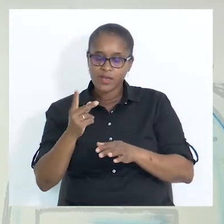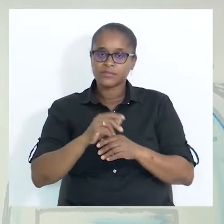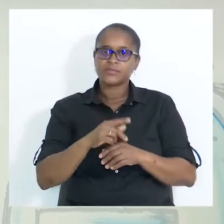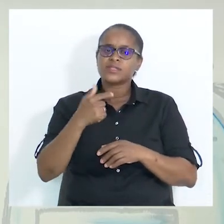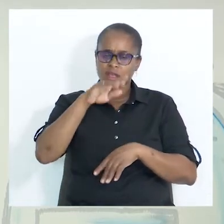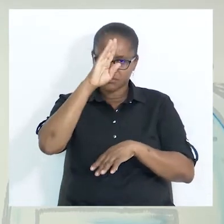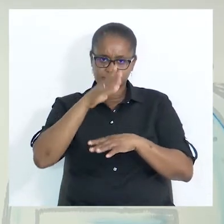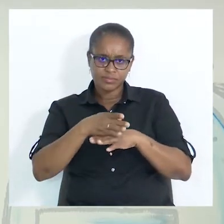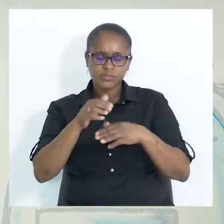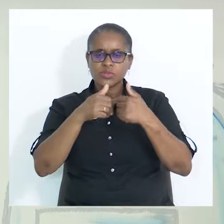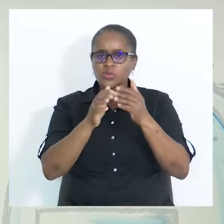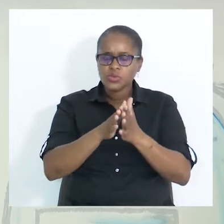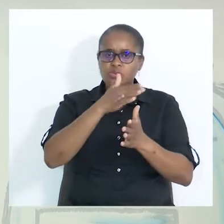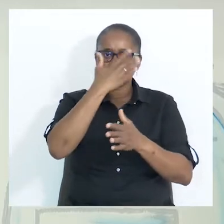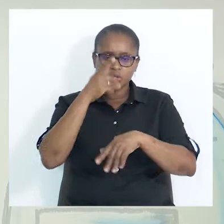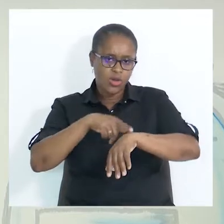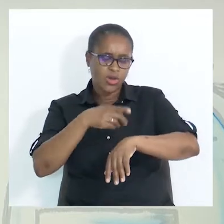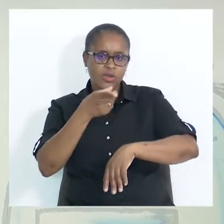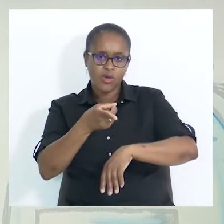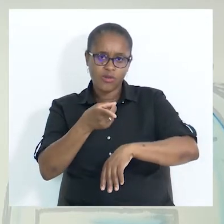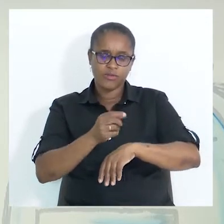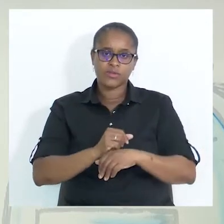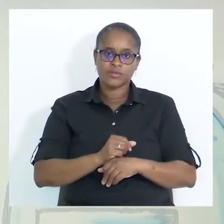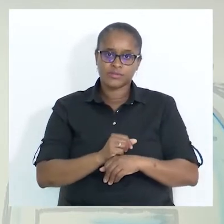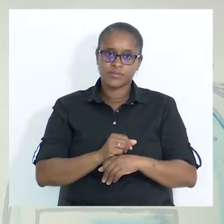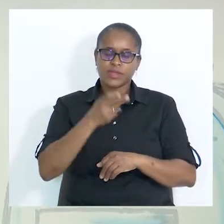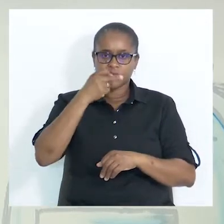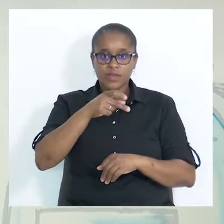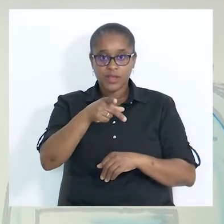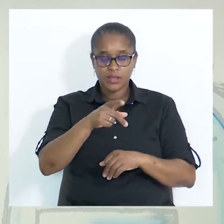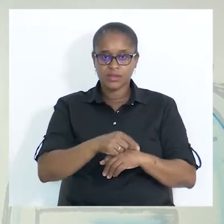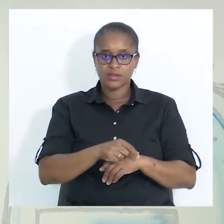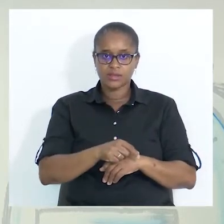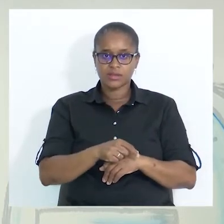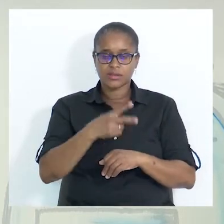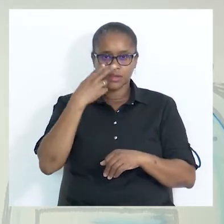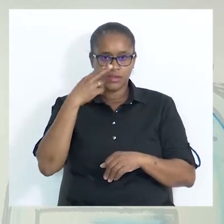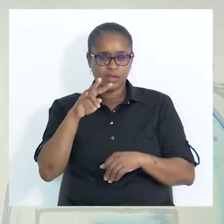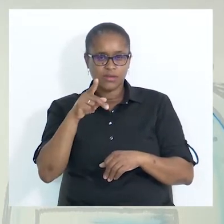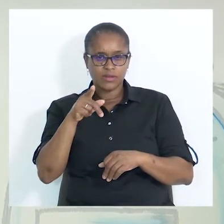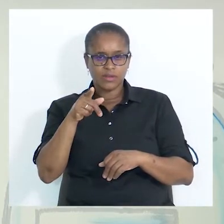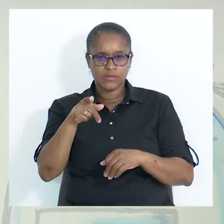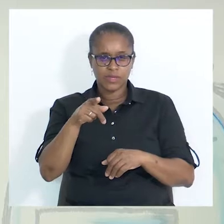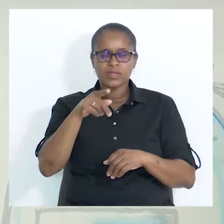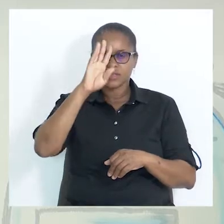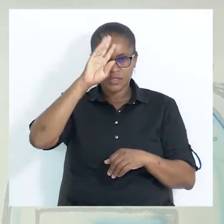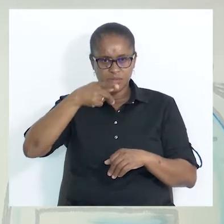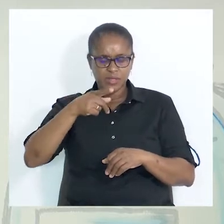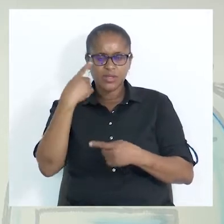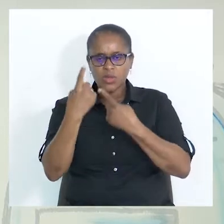está a se passar todos os dias, 19 horas. Fita ali, foca ali e vais dando conta de